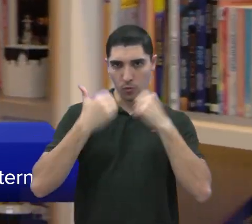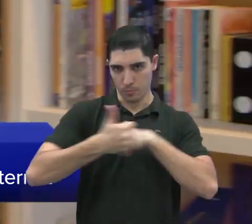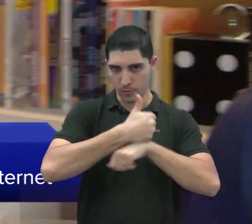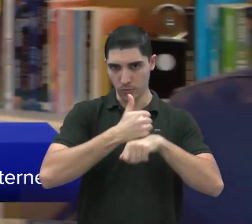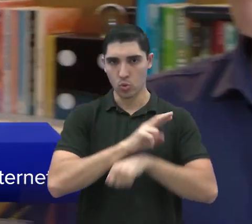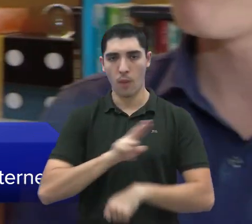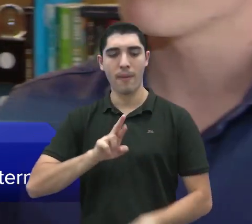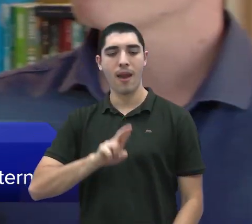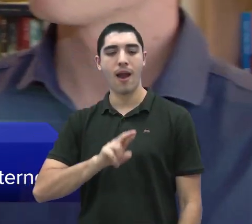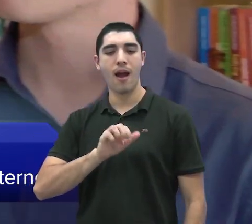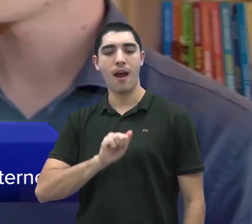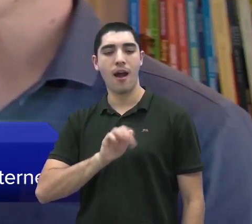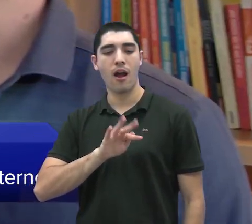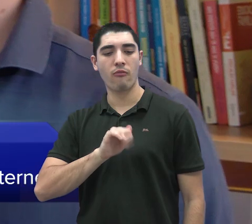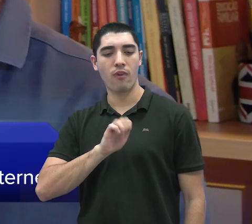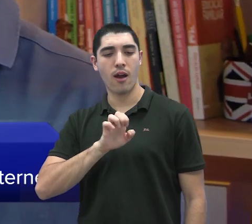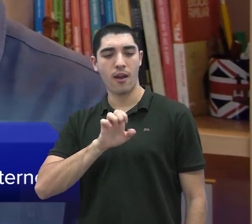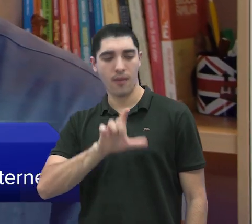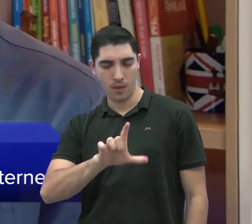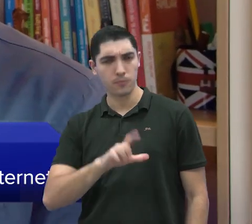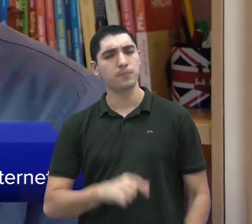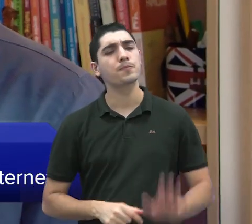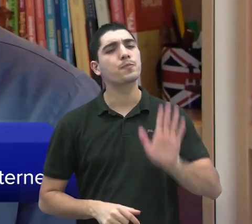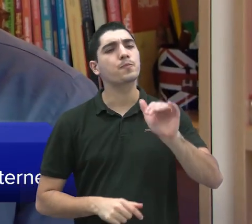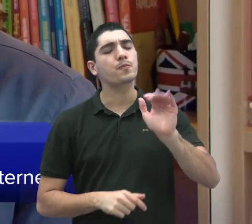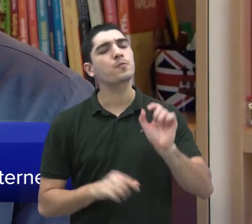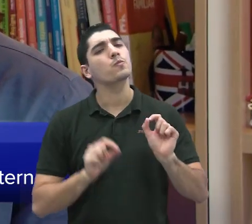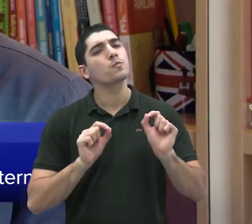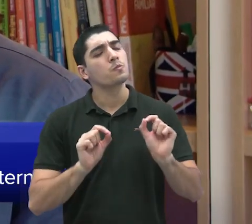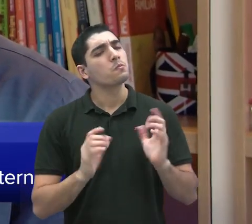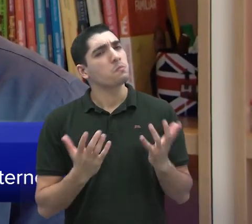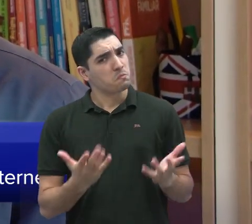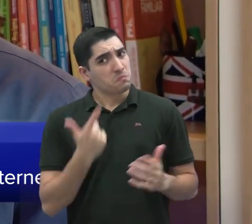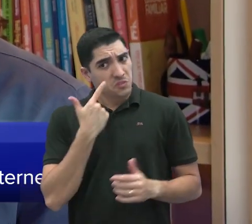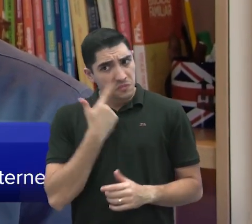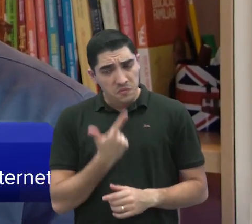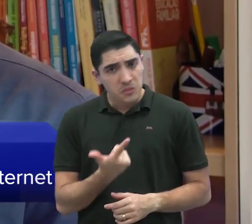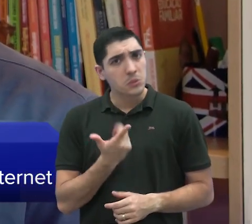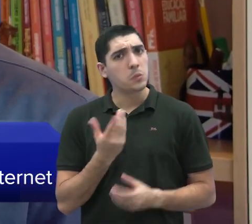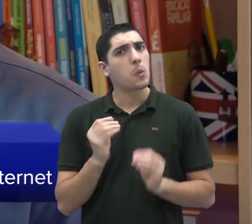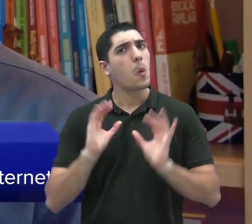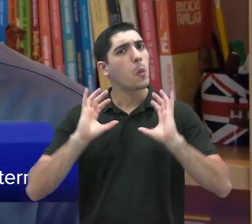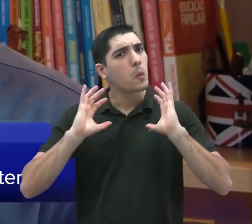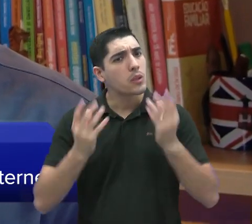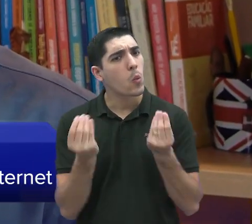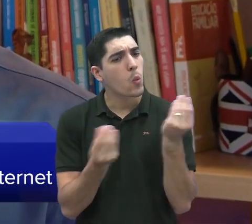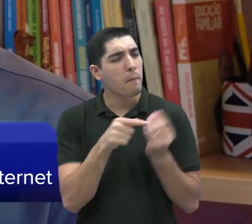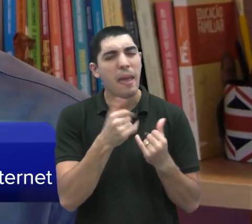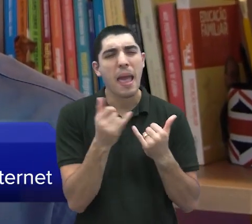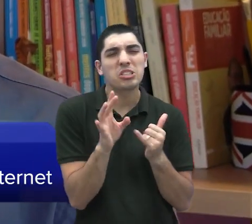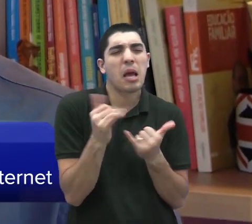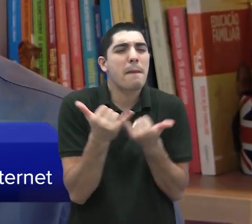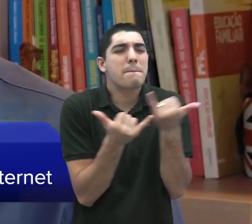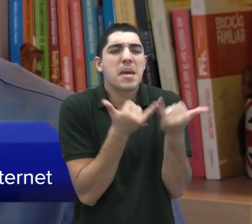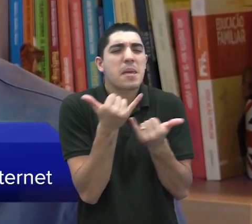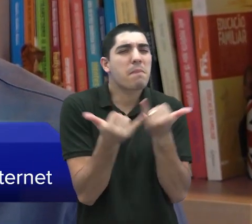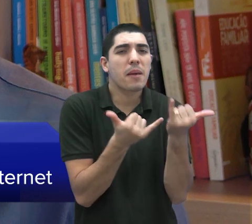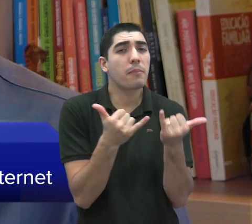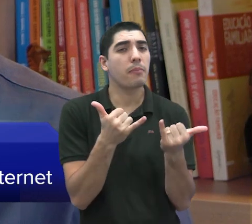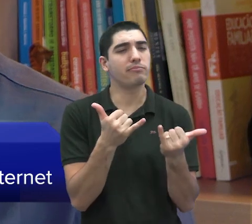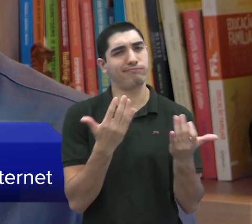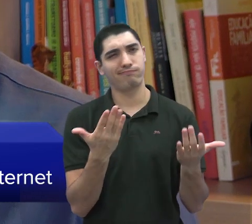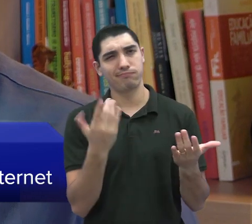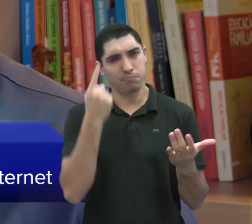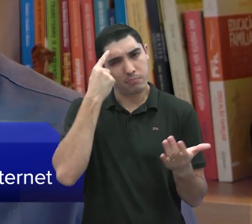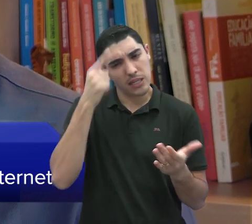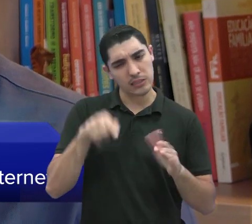Rafael Lukemeyer, que é psicólogo. Rafael, casos assim, né, eles acabam chamando muita atenção, essas brincadeiras